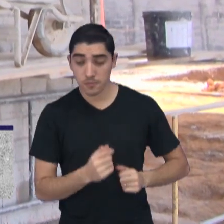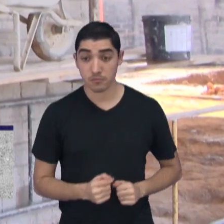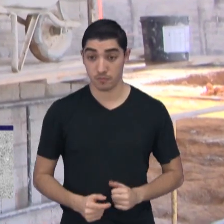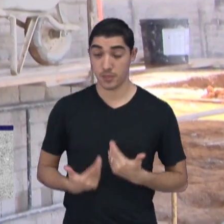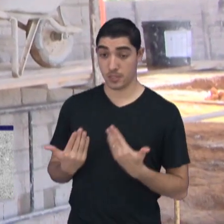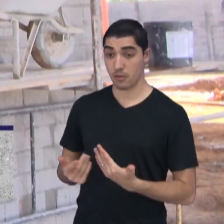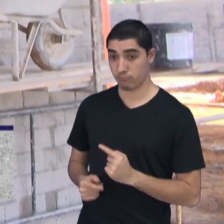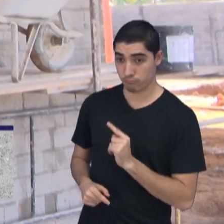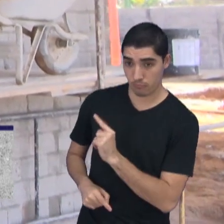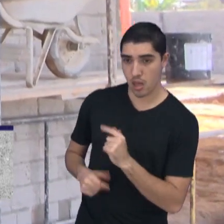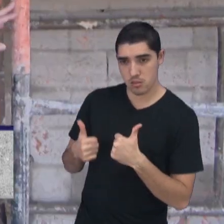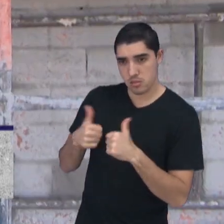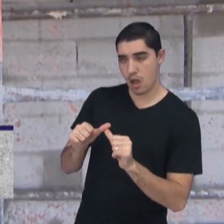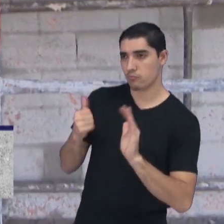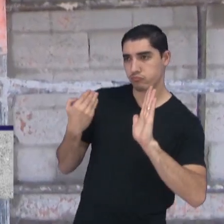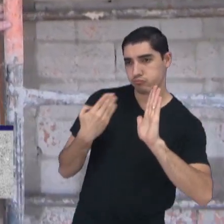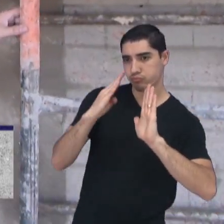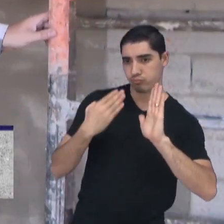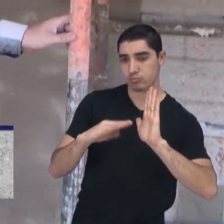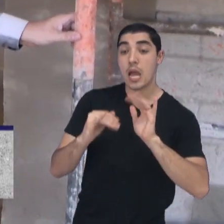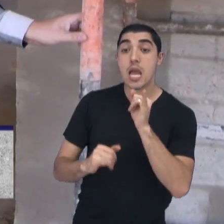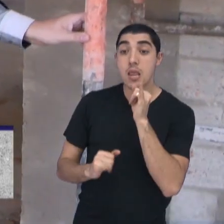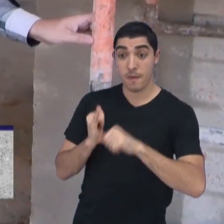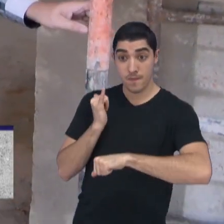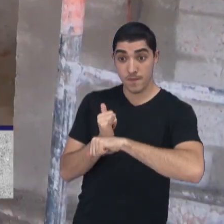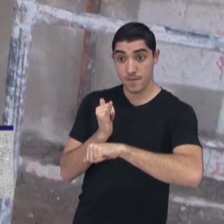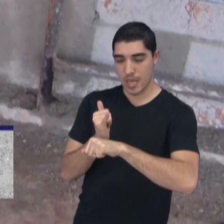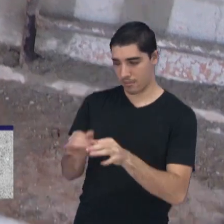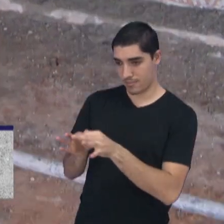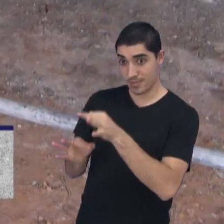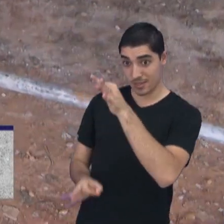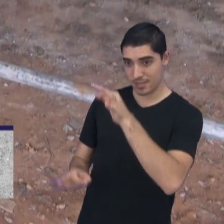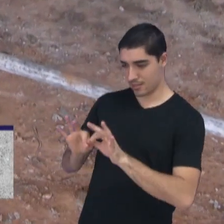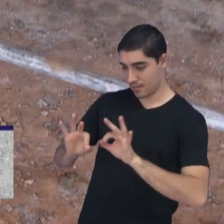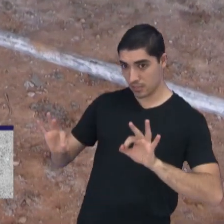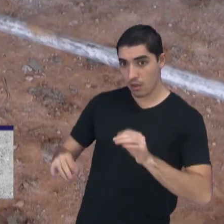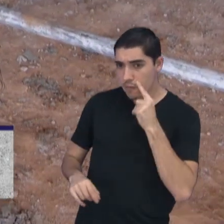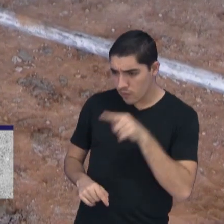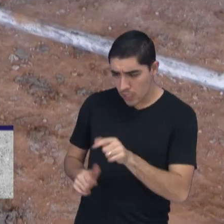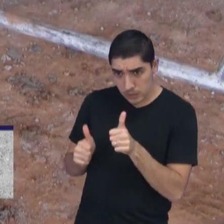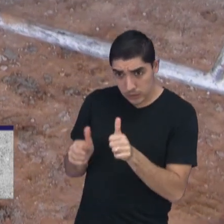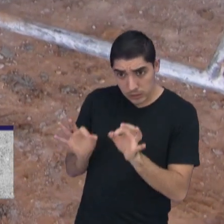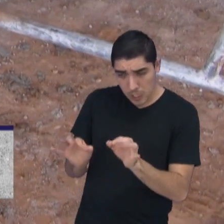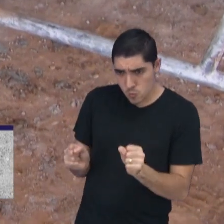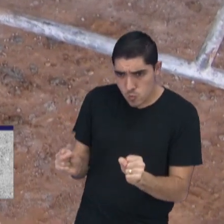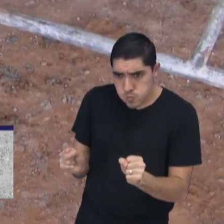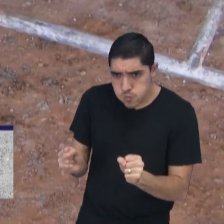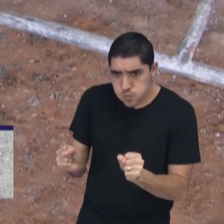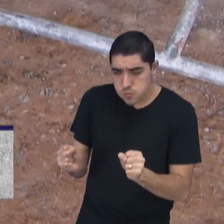fazendo uma questão de chapisco. O andaime, a gente tem que observar sempre se ele está bem travado no chão.